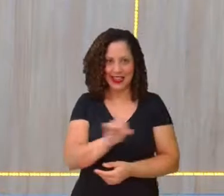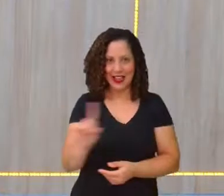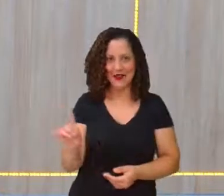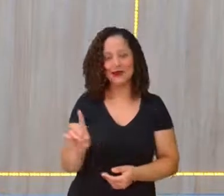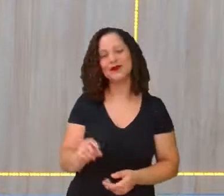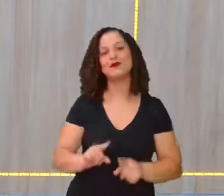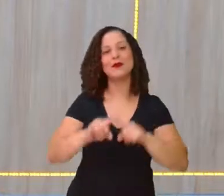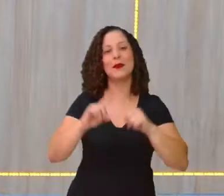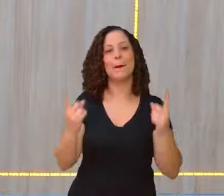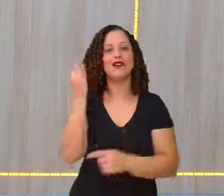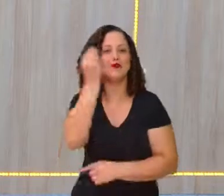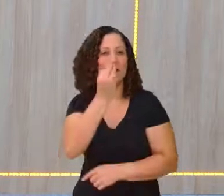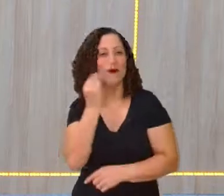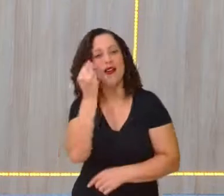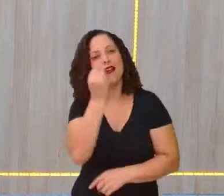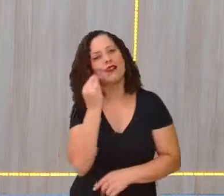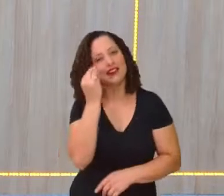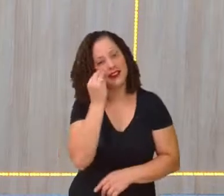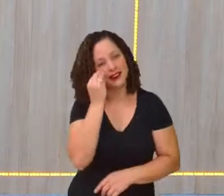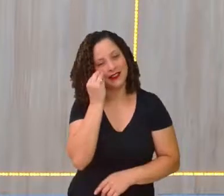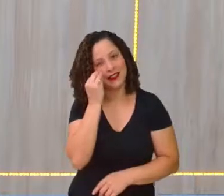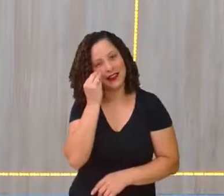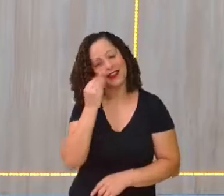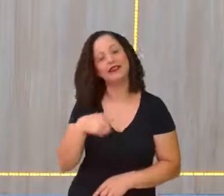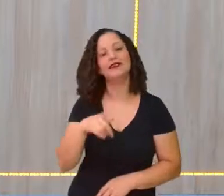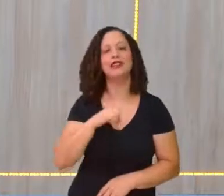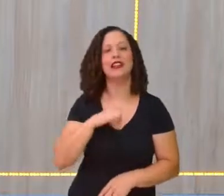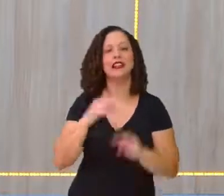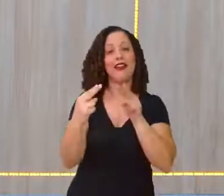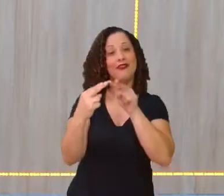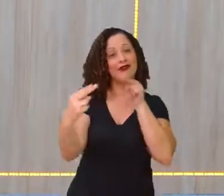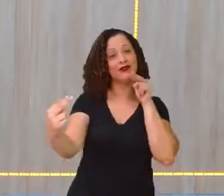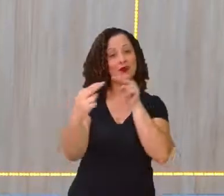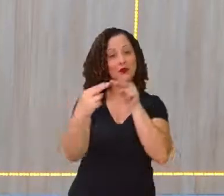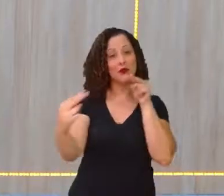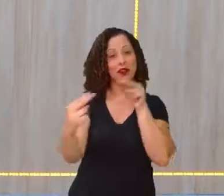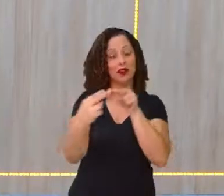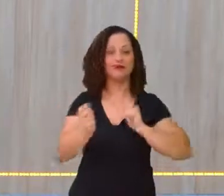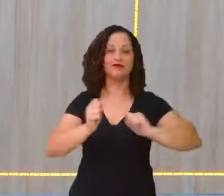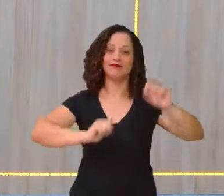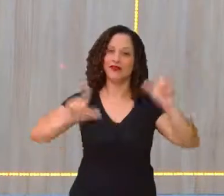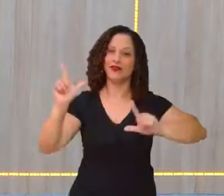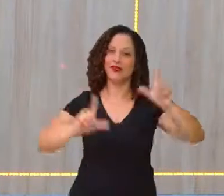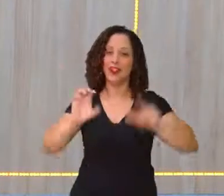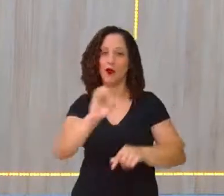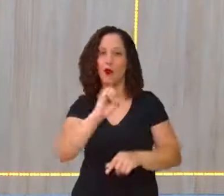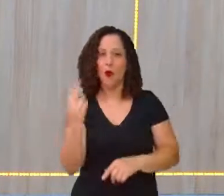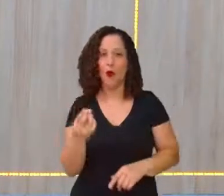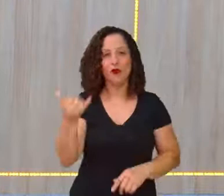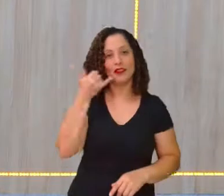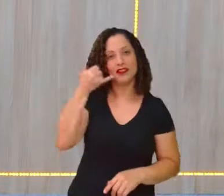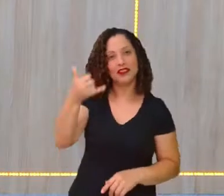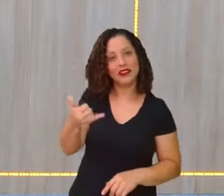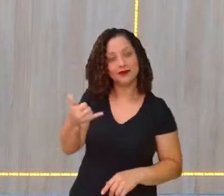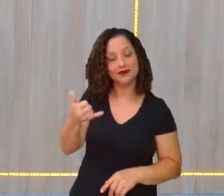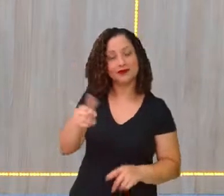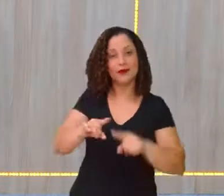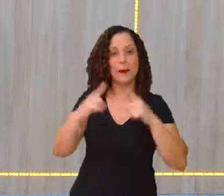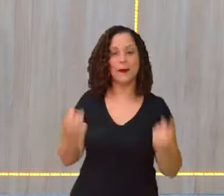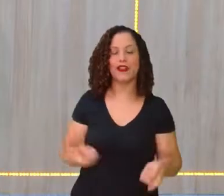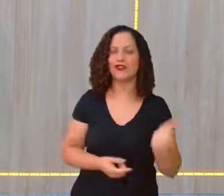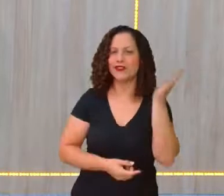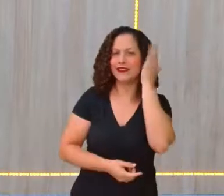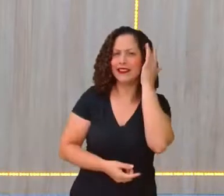sem vivenciar, mesmo que online, né? Mesmo que pela TV ou pelo celular, mas entender um pouco dessas